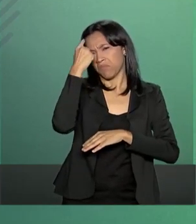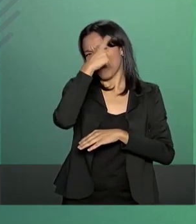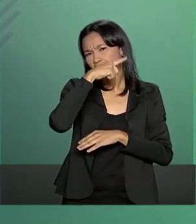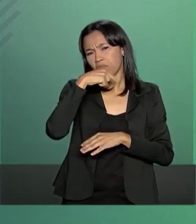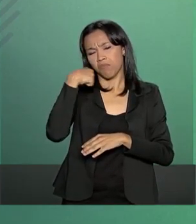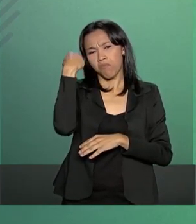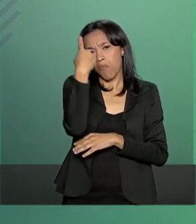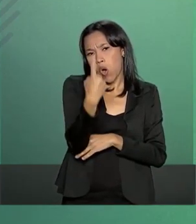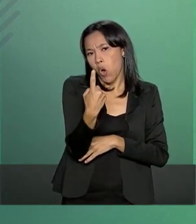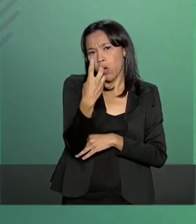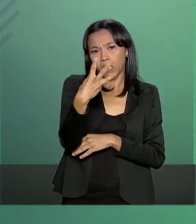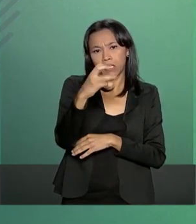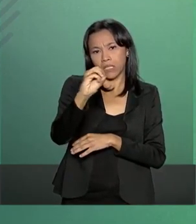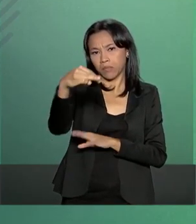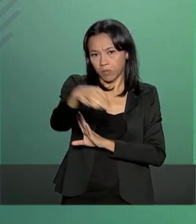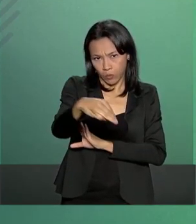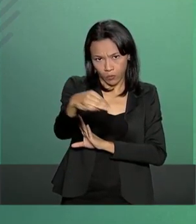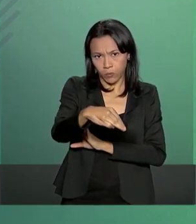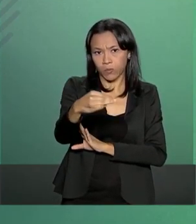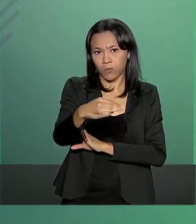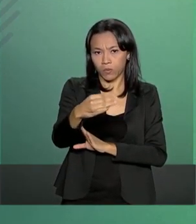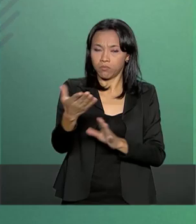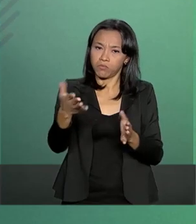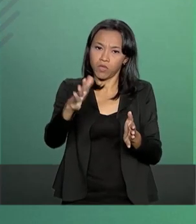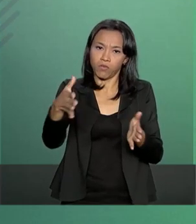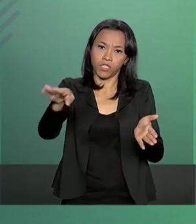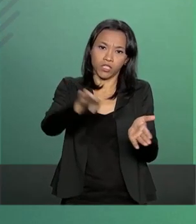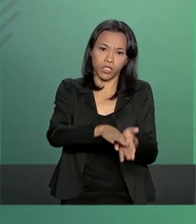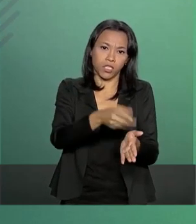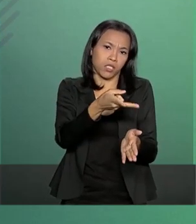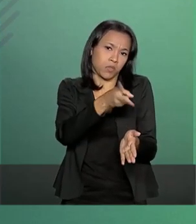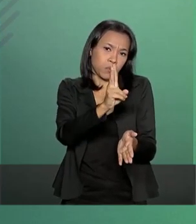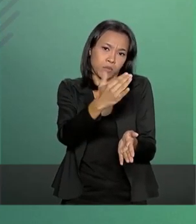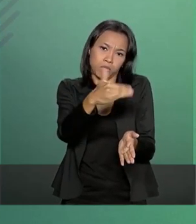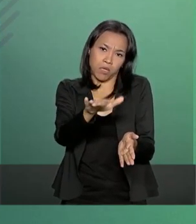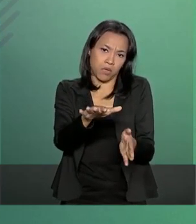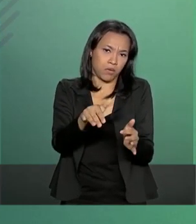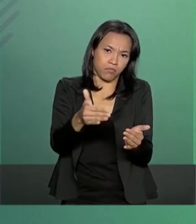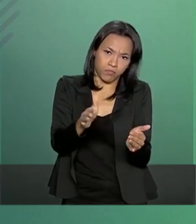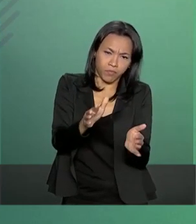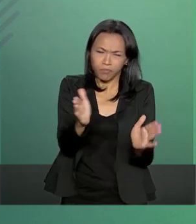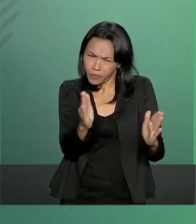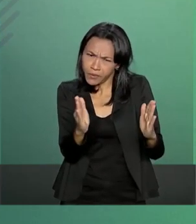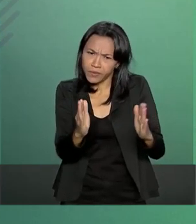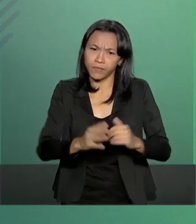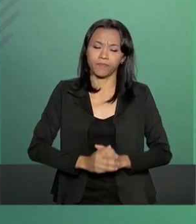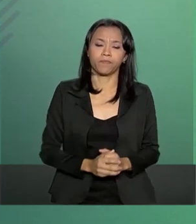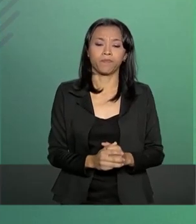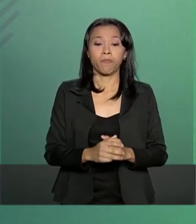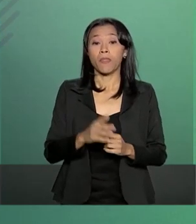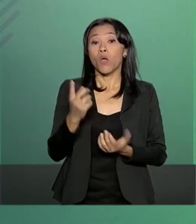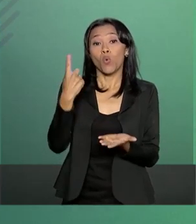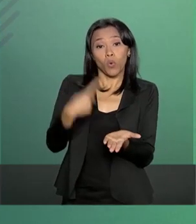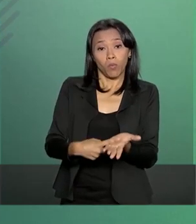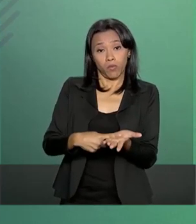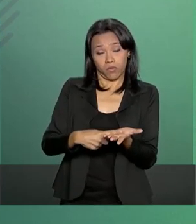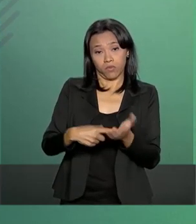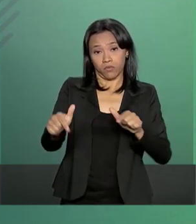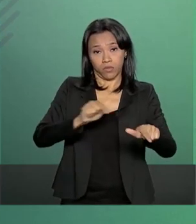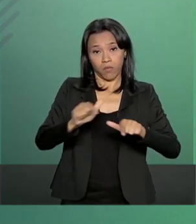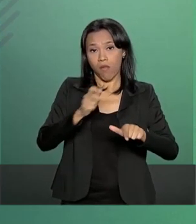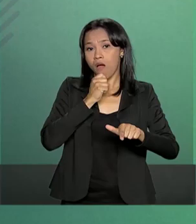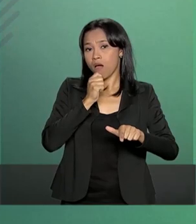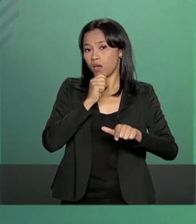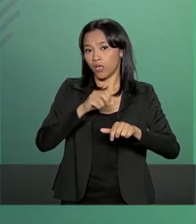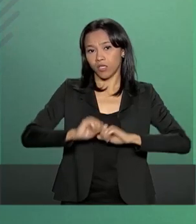estará tocando solo aqui em Brasília, talvez 2h30, 2h e pouco. A agenda pública ainda não foi divulgada, de forma que eu